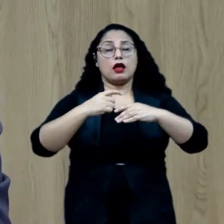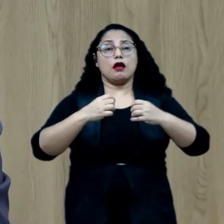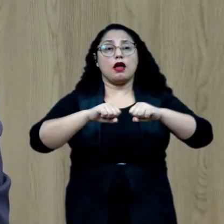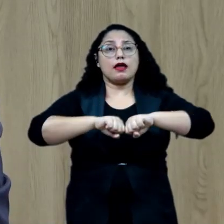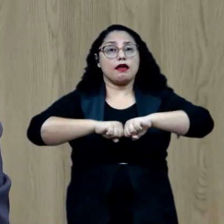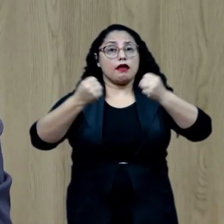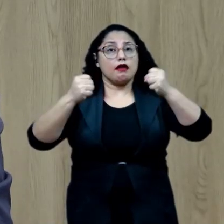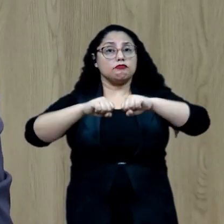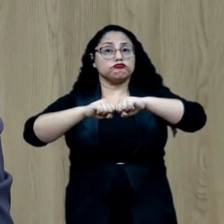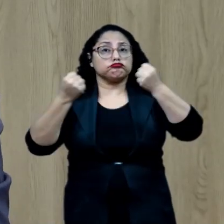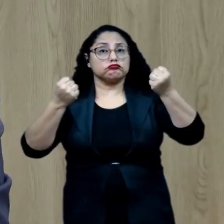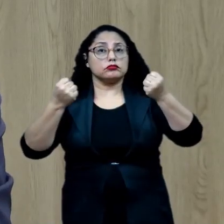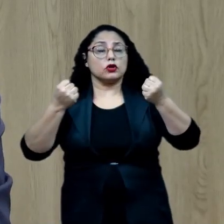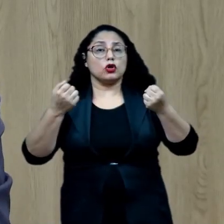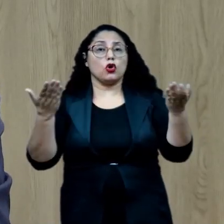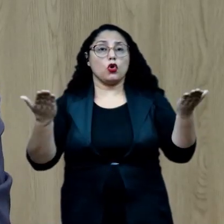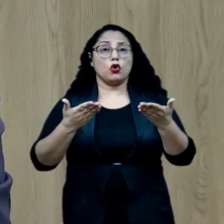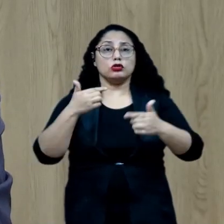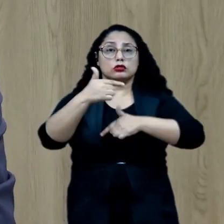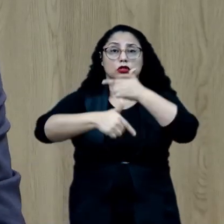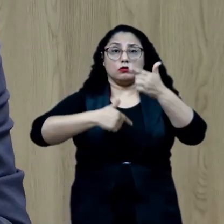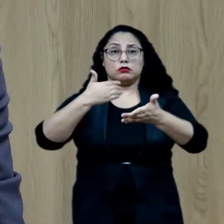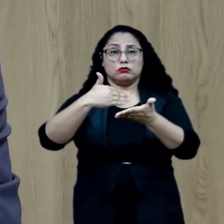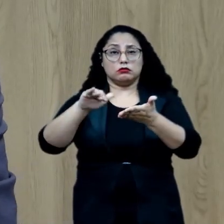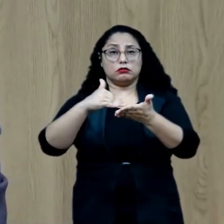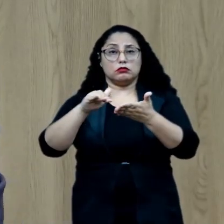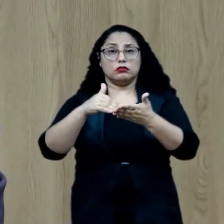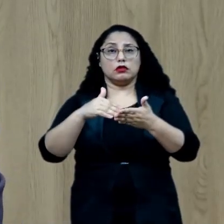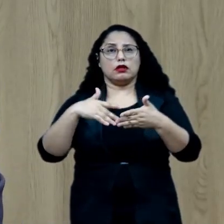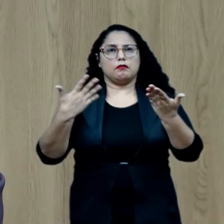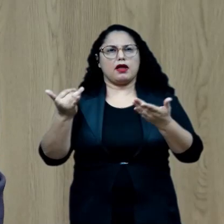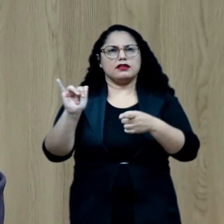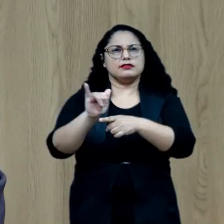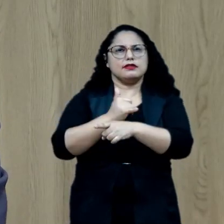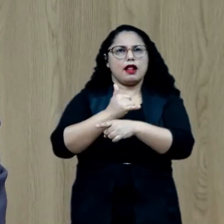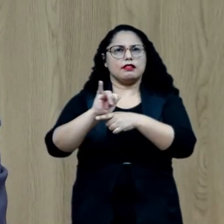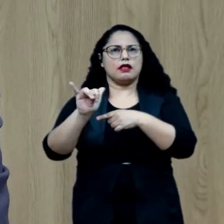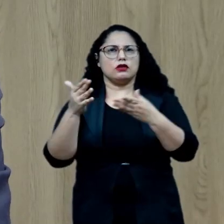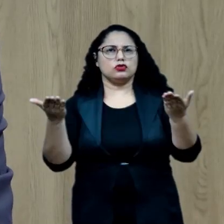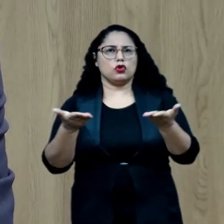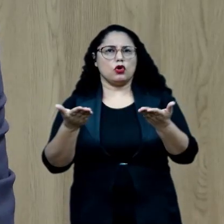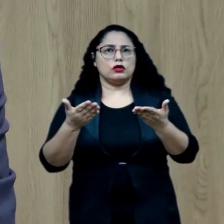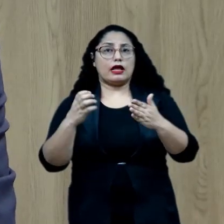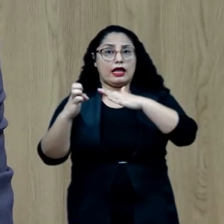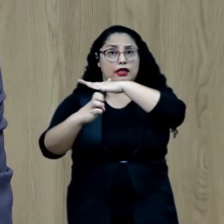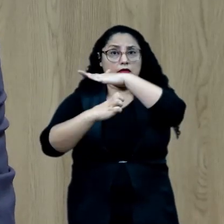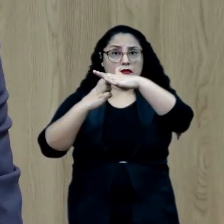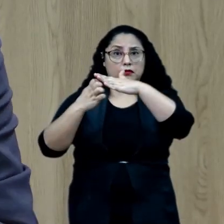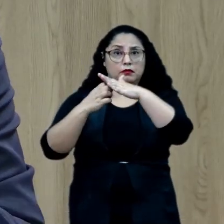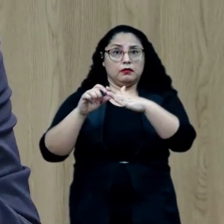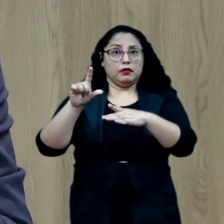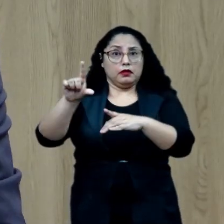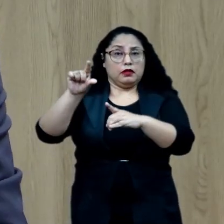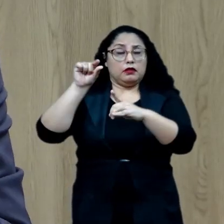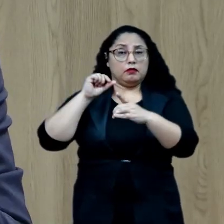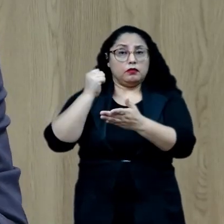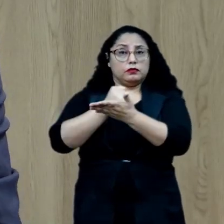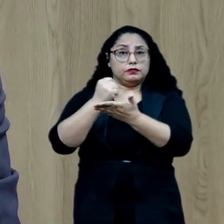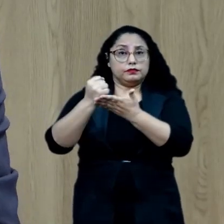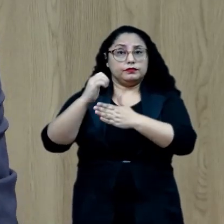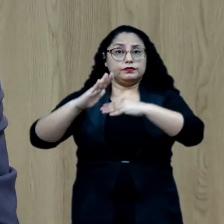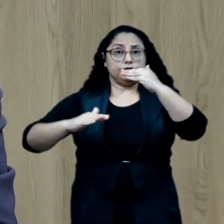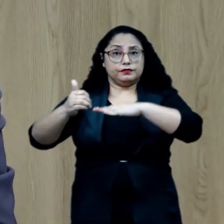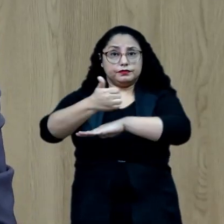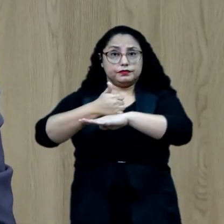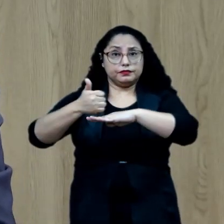e desconstruir isso, porque hoje a atuação secretarial ela é muito mais estratégica. Tanto que as empresas que preferem hoje contratar profissionais